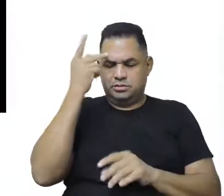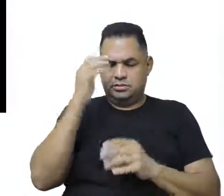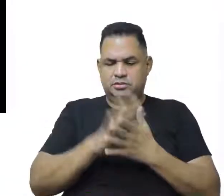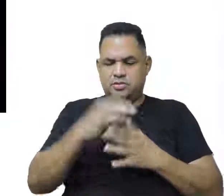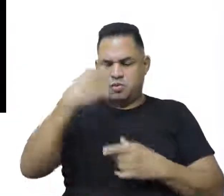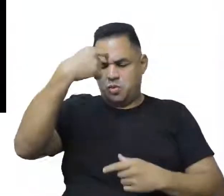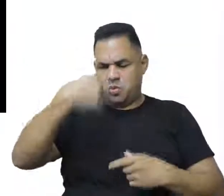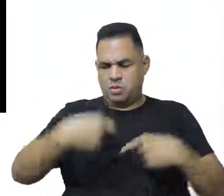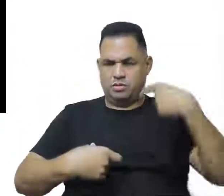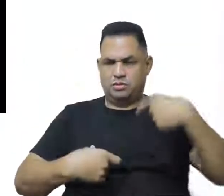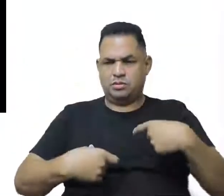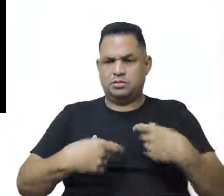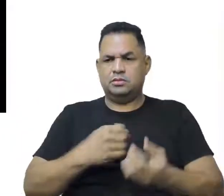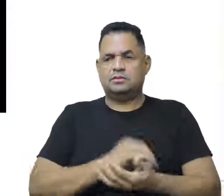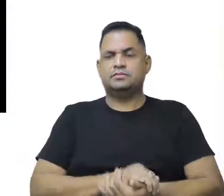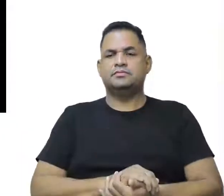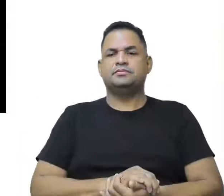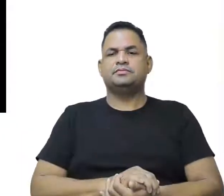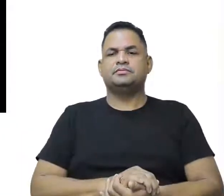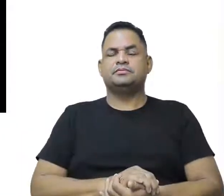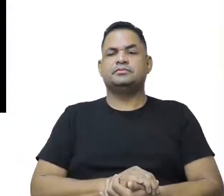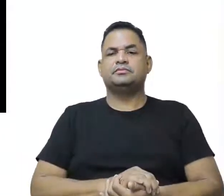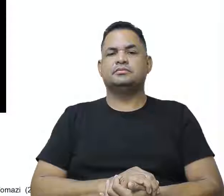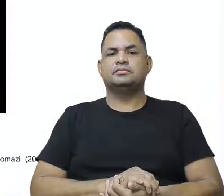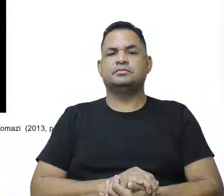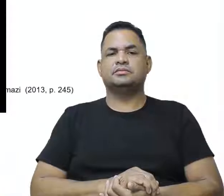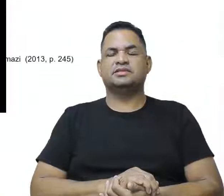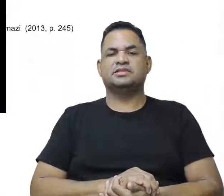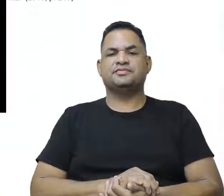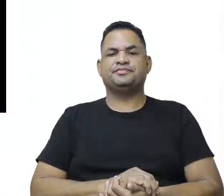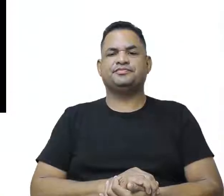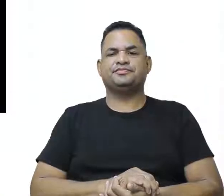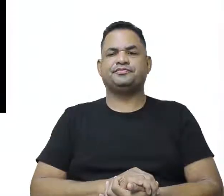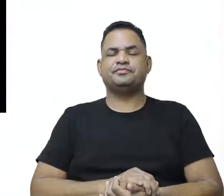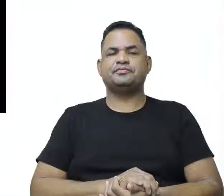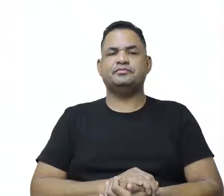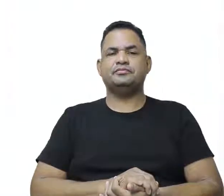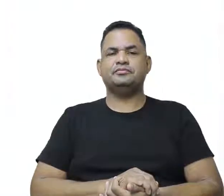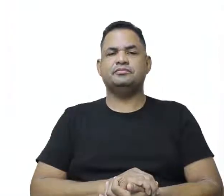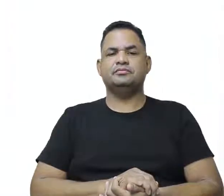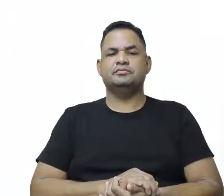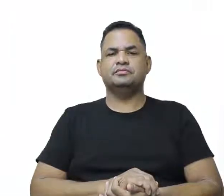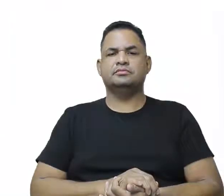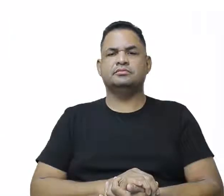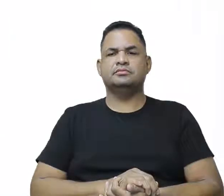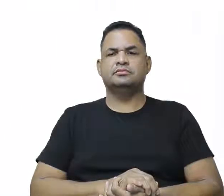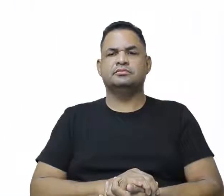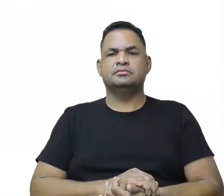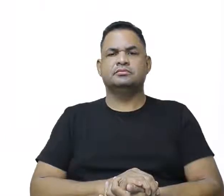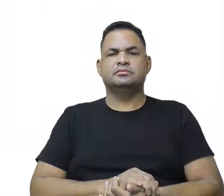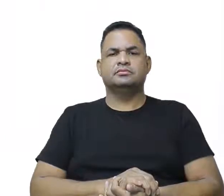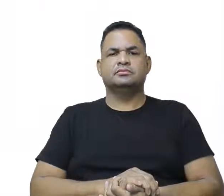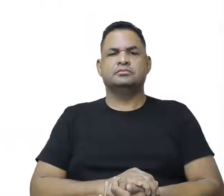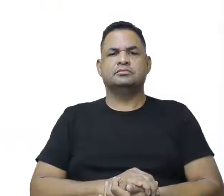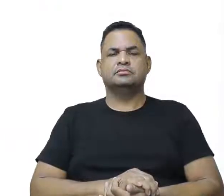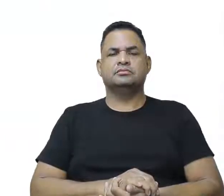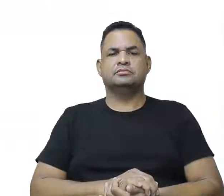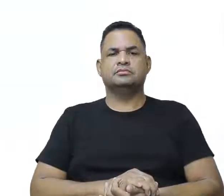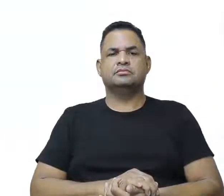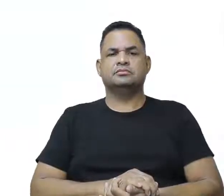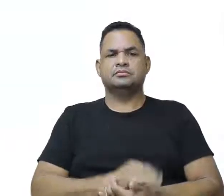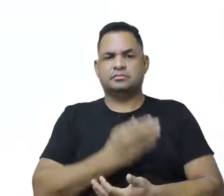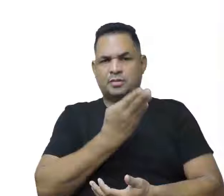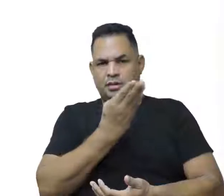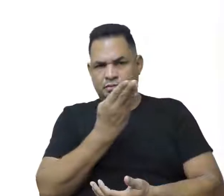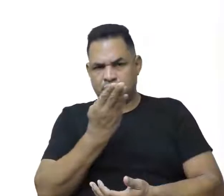os indivíduos, tá? Essa é a visão do Boas, Franz Boas. Vamos conhecer outra visão, que é